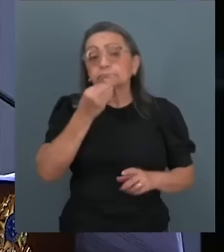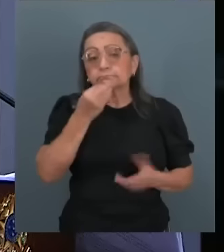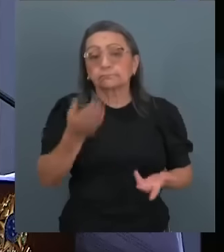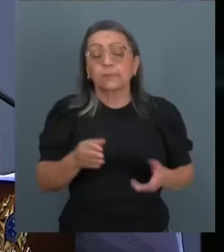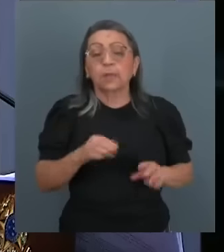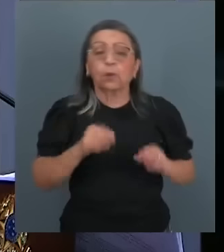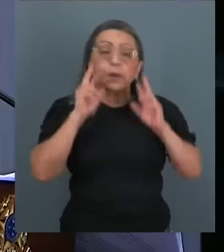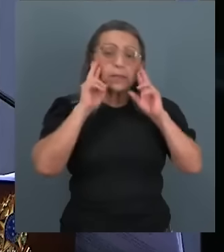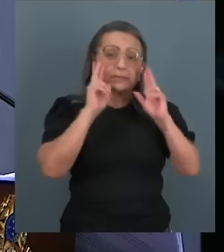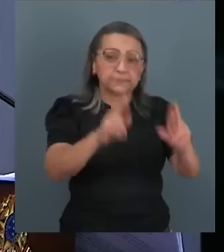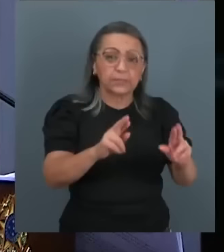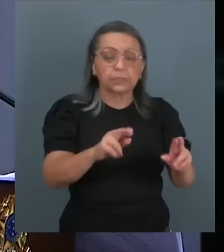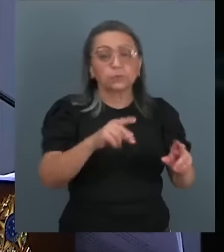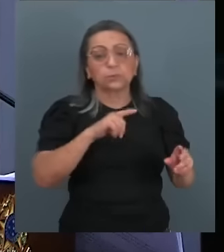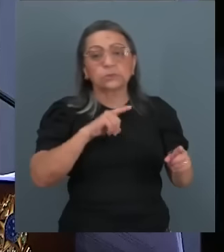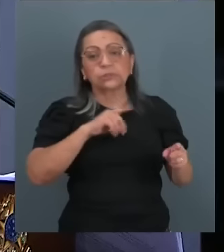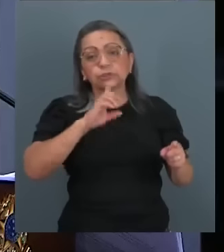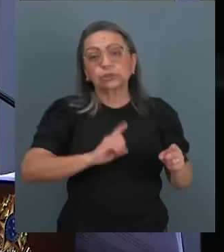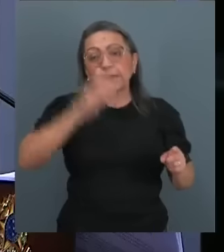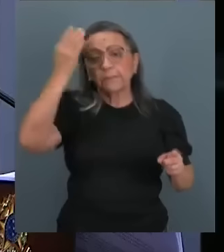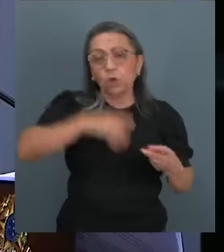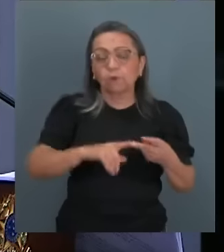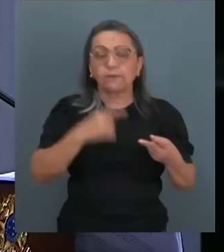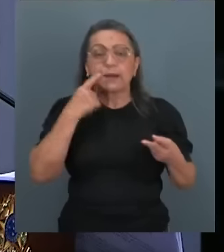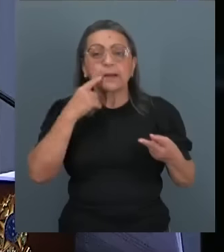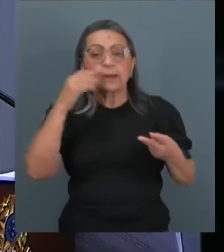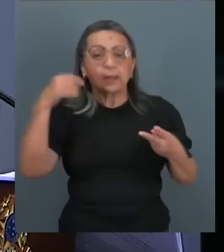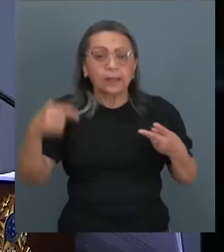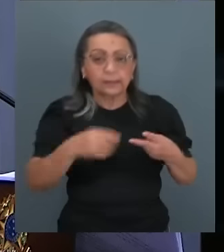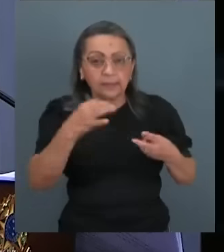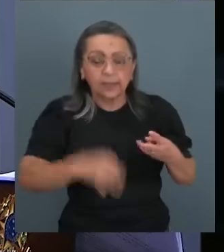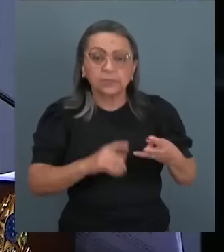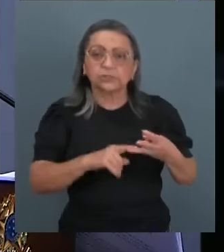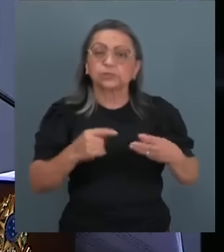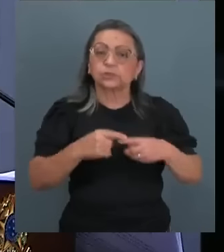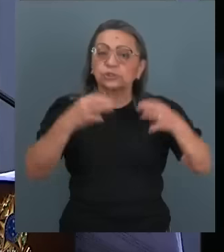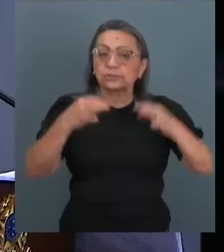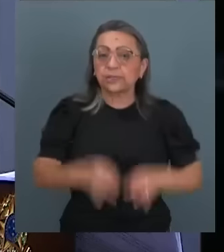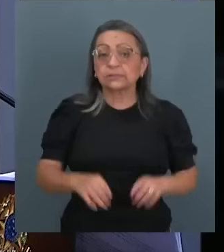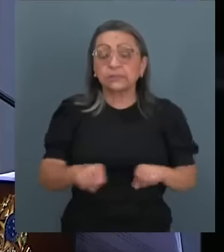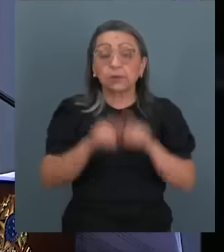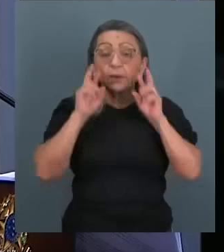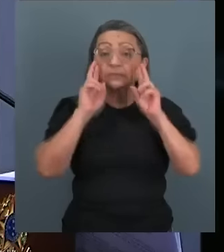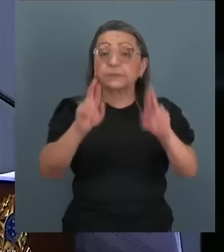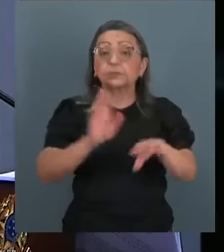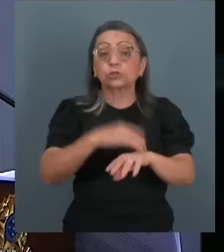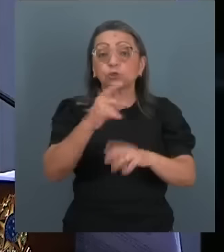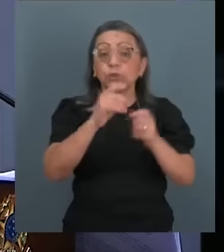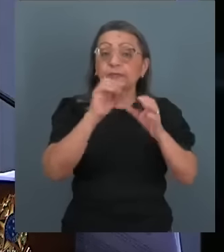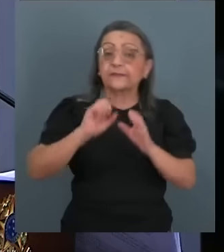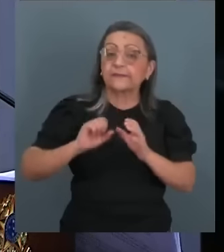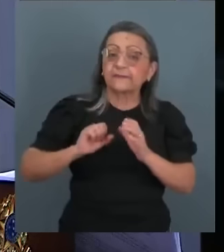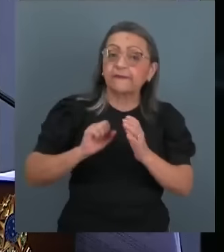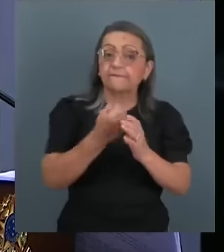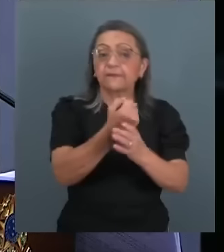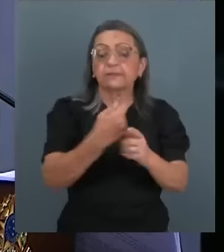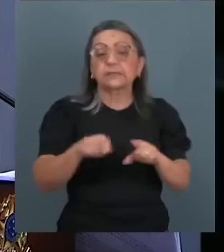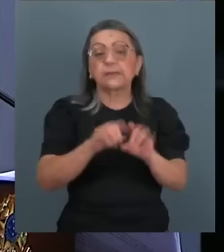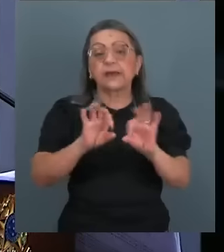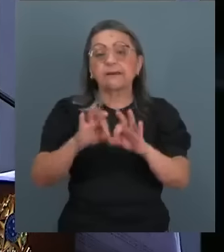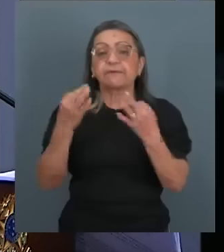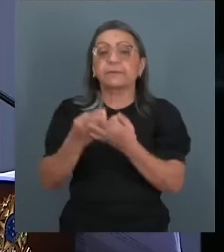com respeito à prova, com respeito à legalidade, com respeito à sua dignidade, com respeito à sua defesa, com respeito à sua